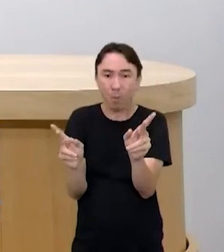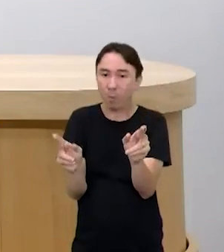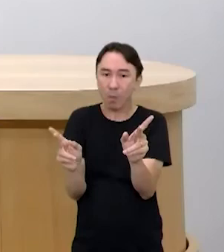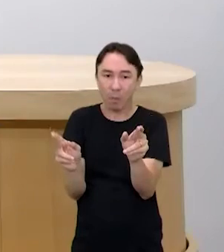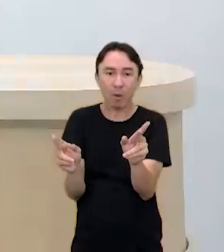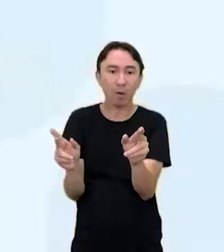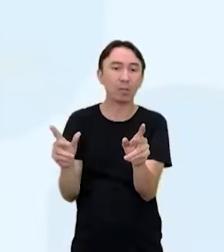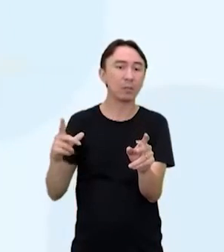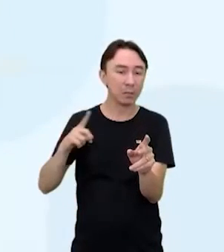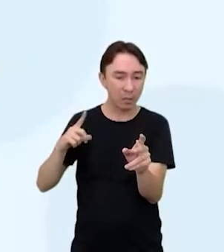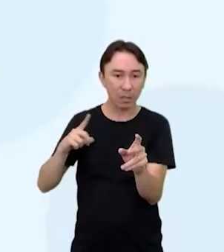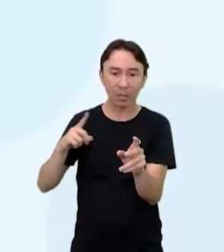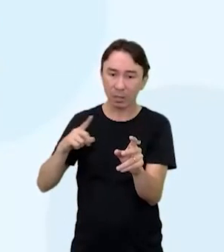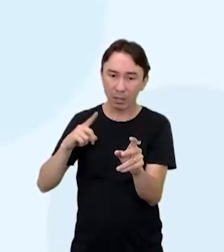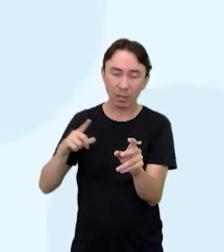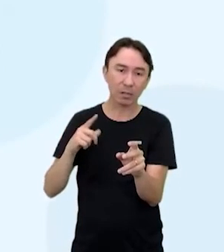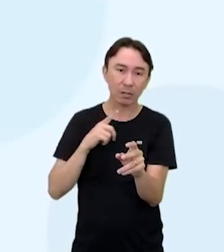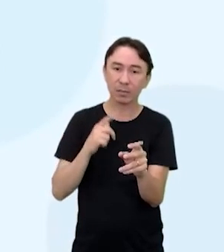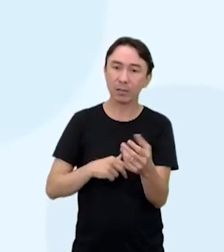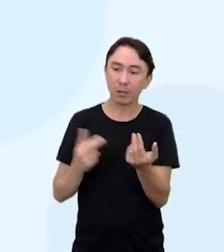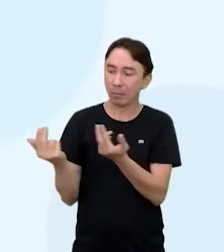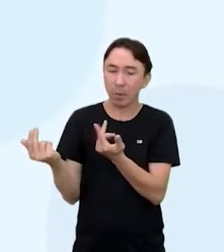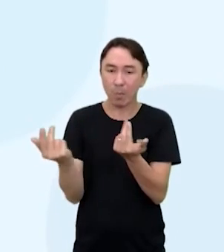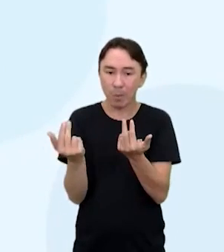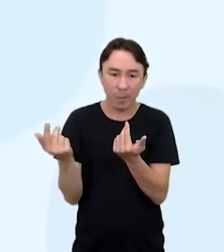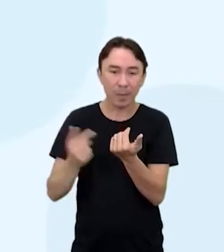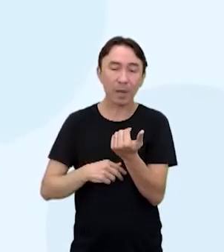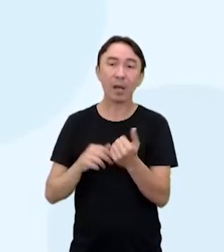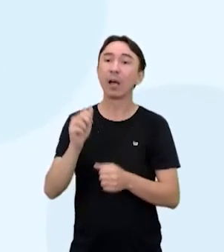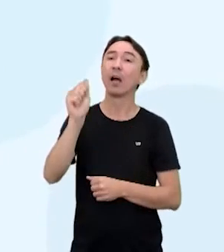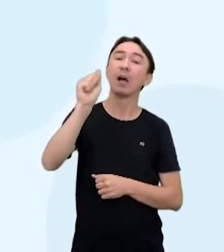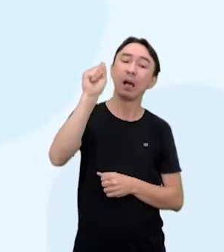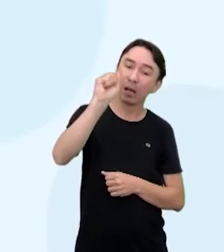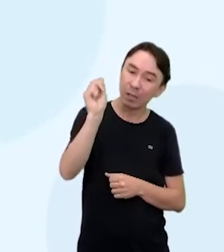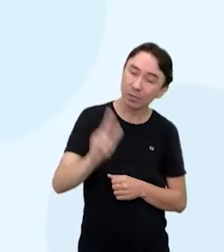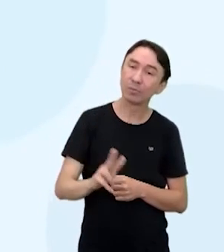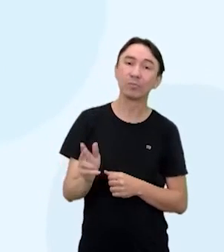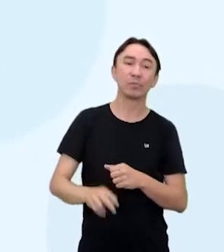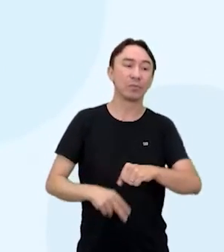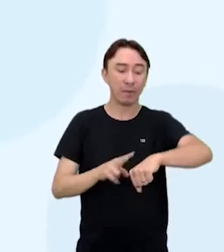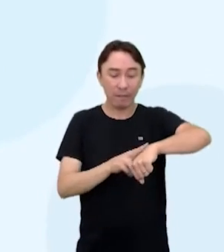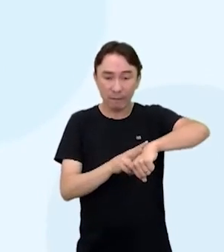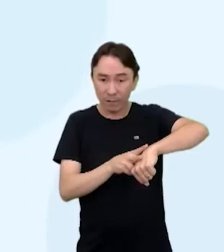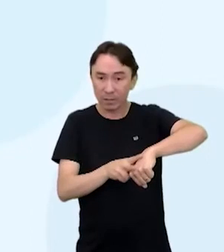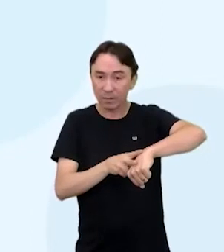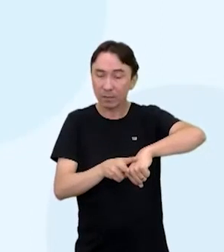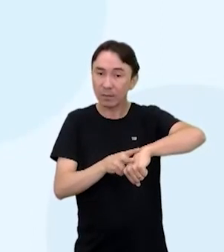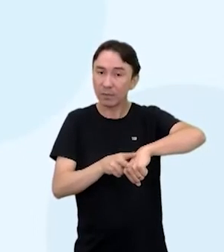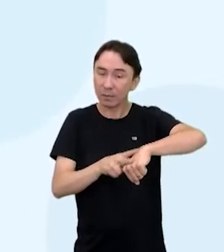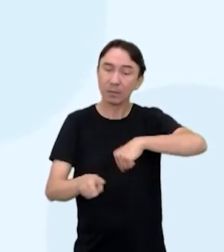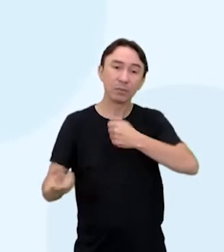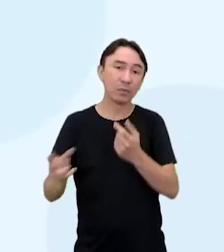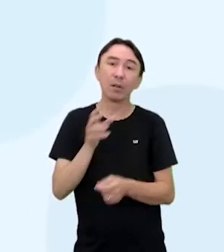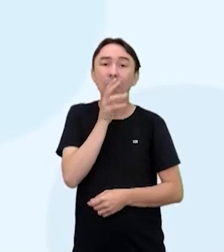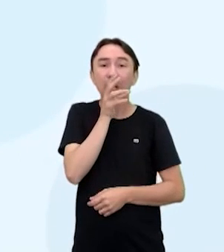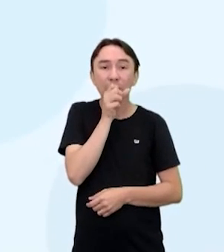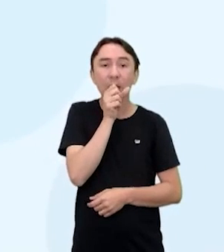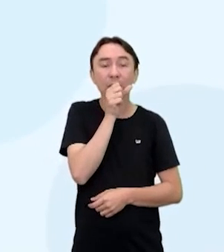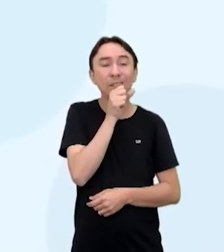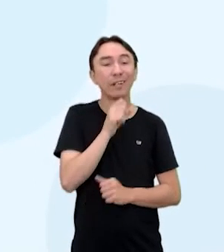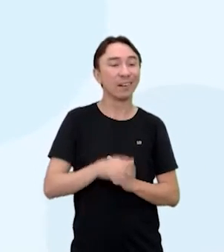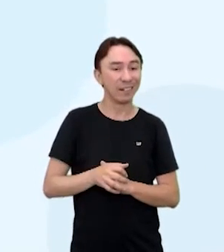como a gente já disse, o verde e o laranja. Então, são 2 obras que